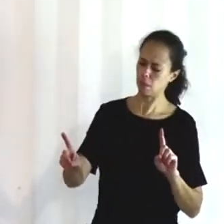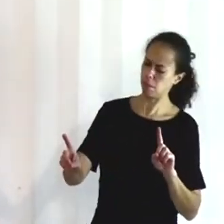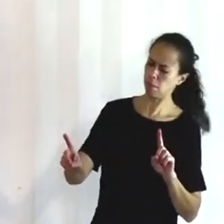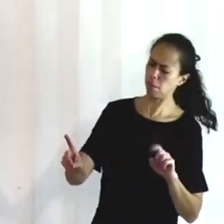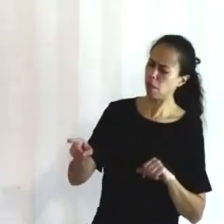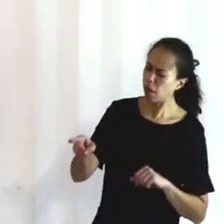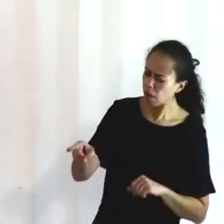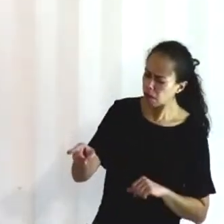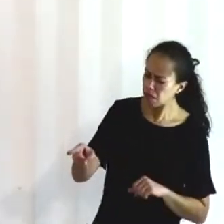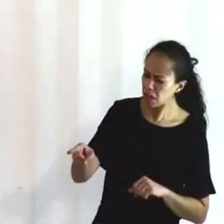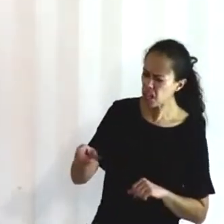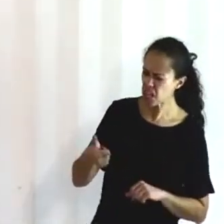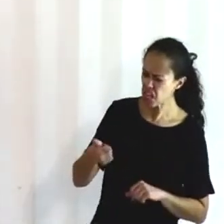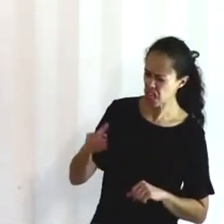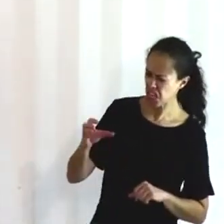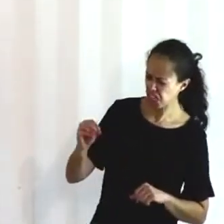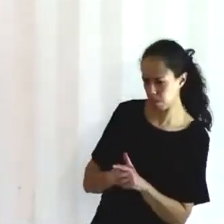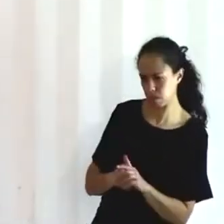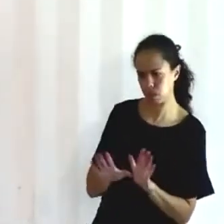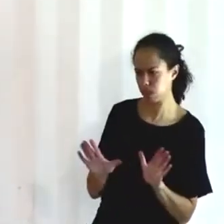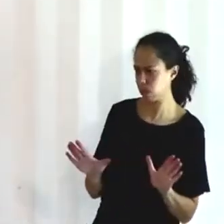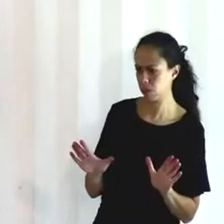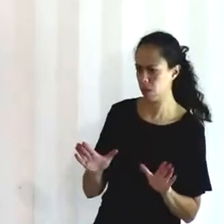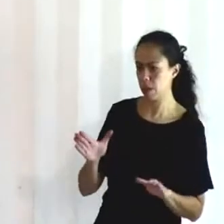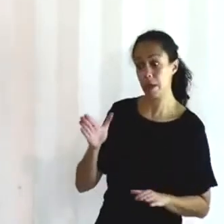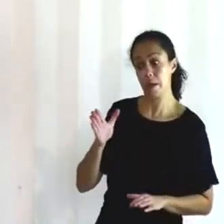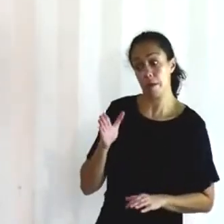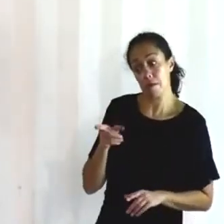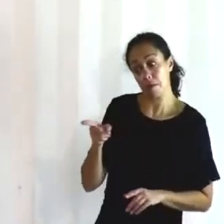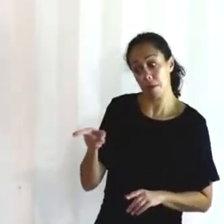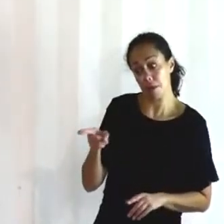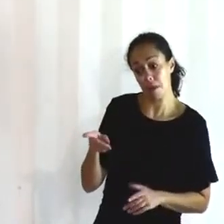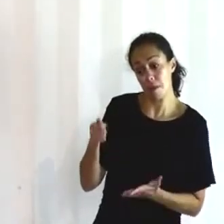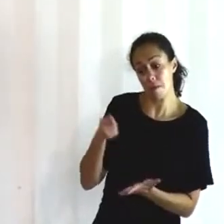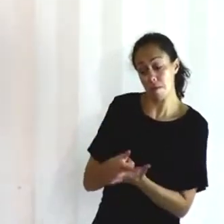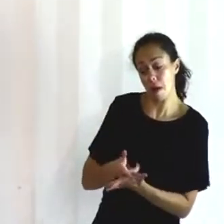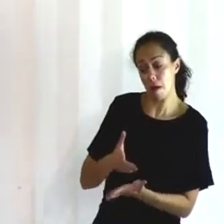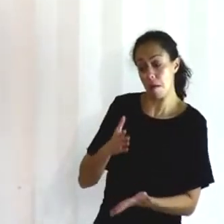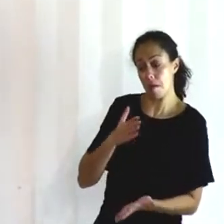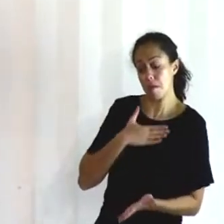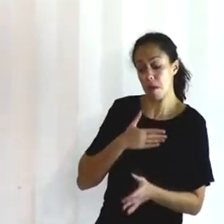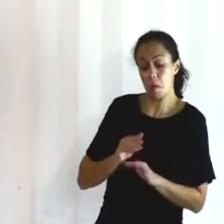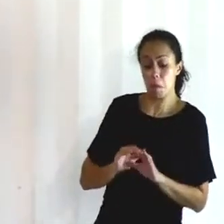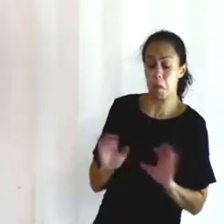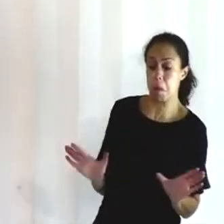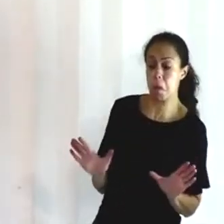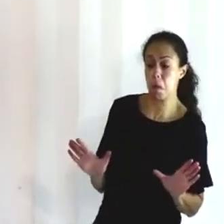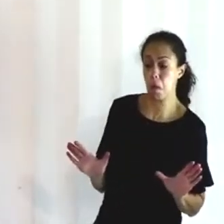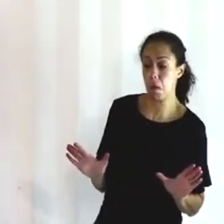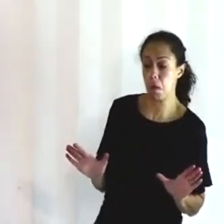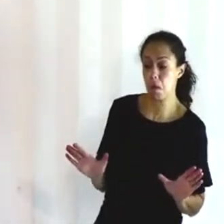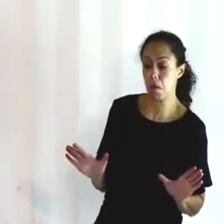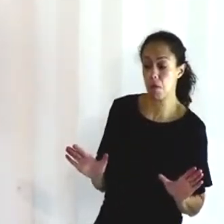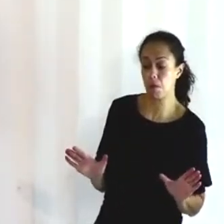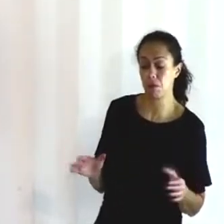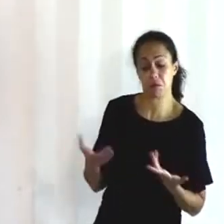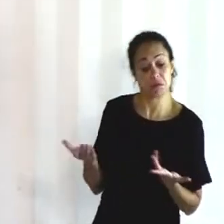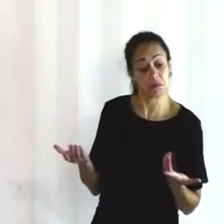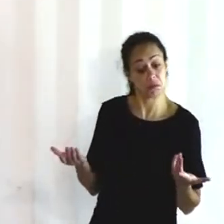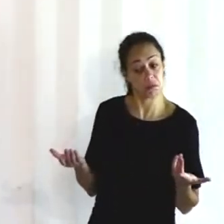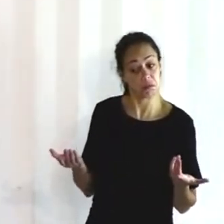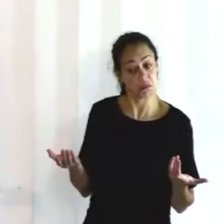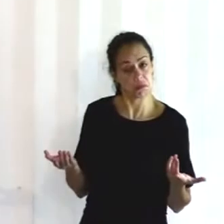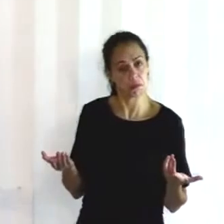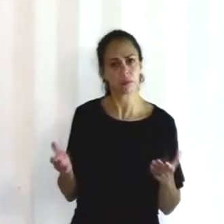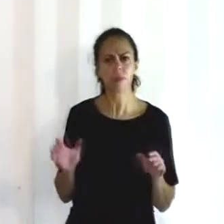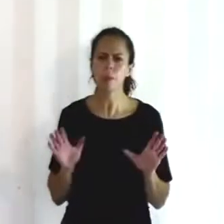devedor. O que é meu. Aquele homem poderia ter pago os 100 denários, poderia ter pago, não era um dinheiro